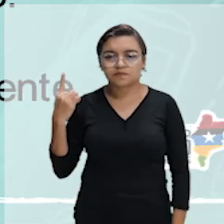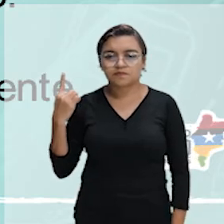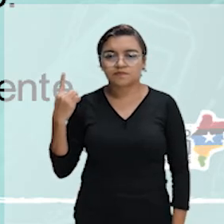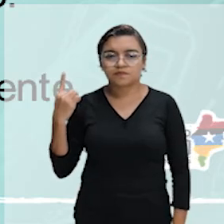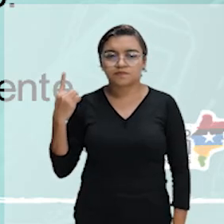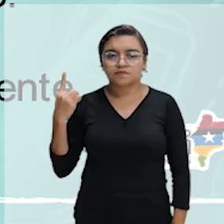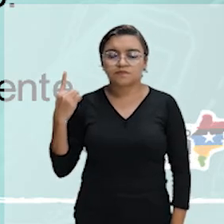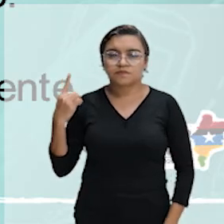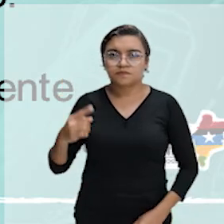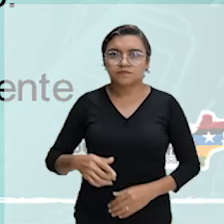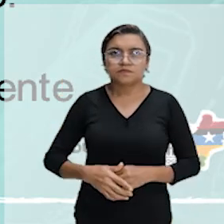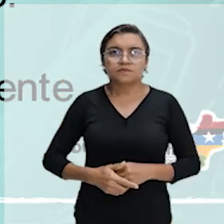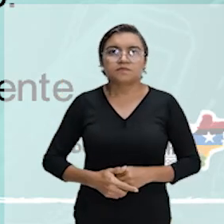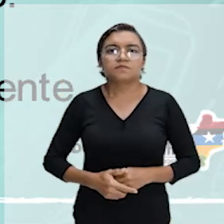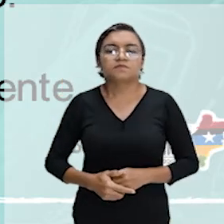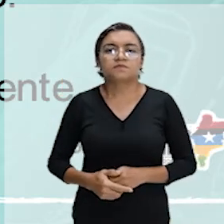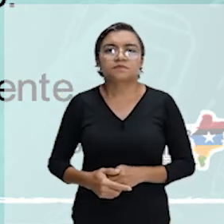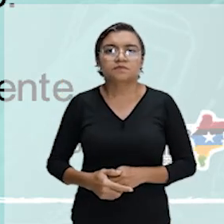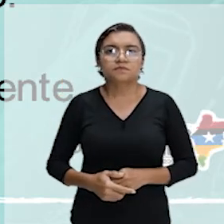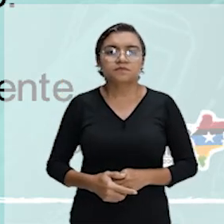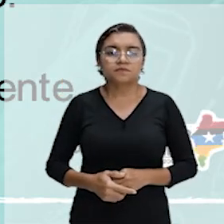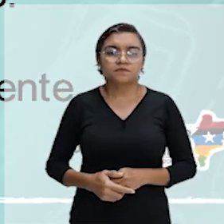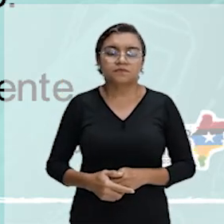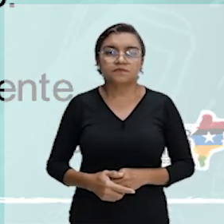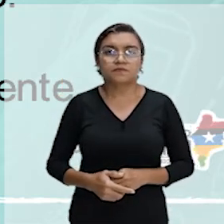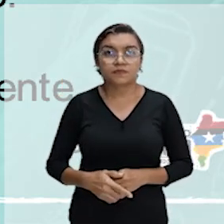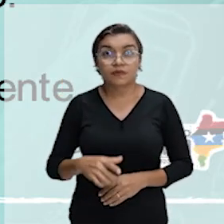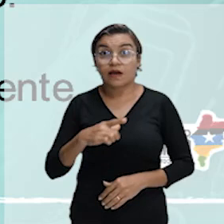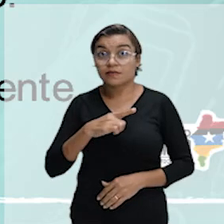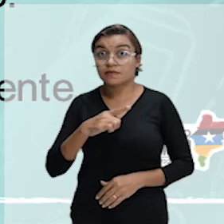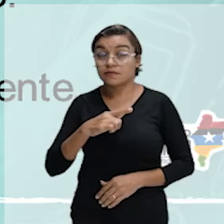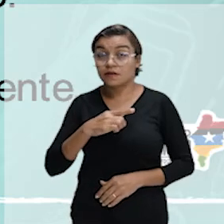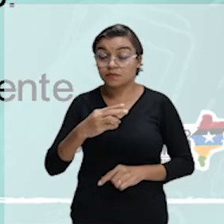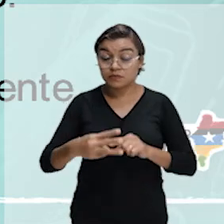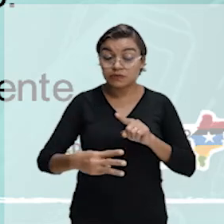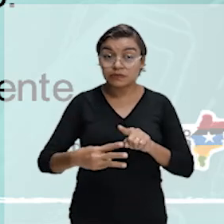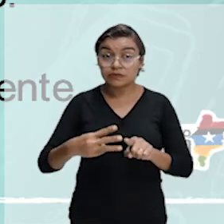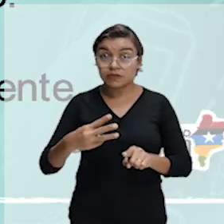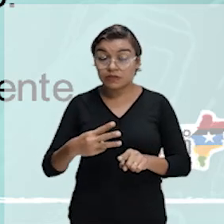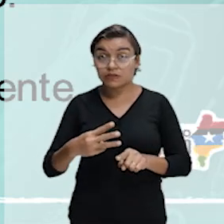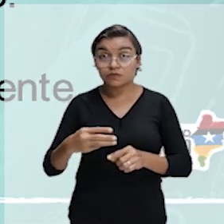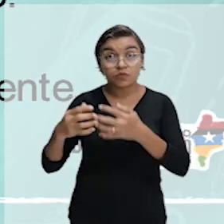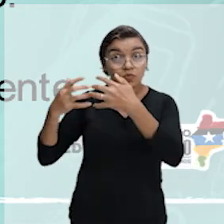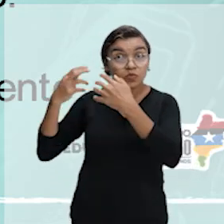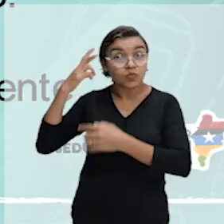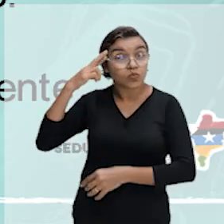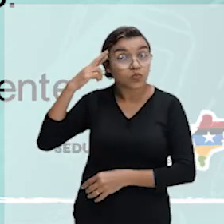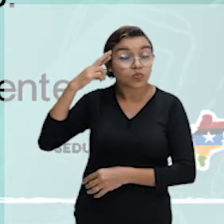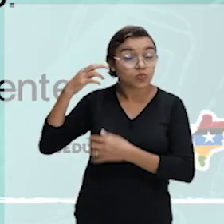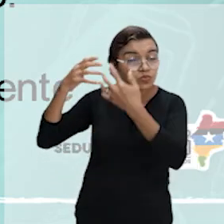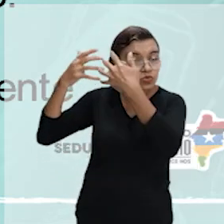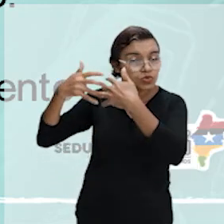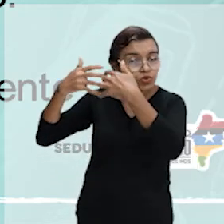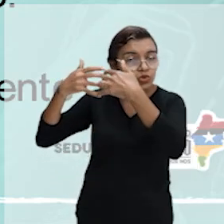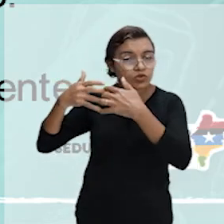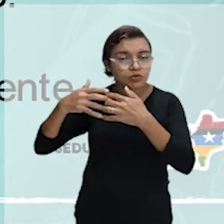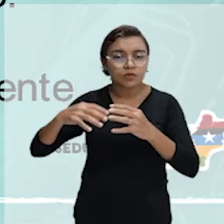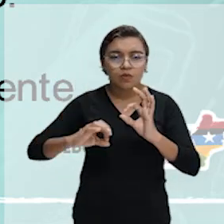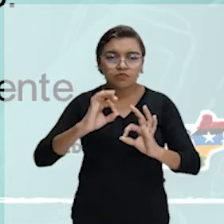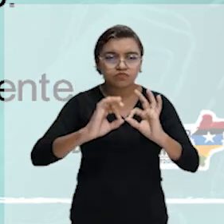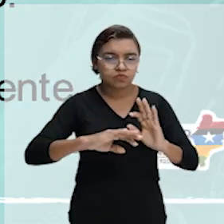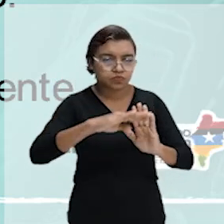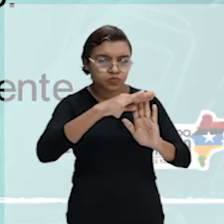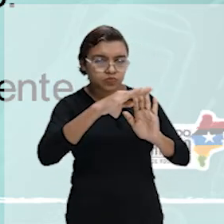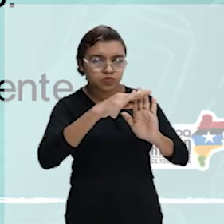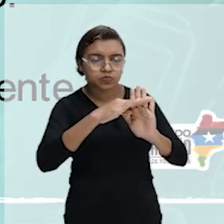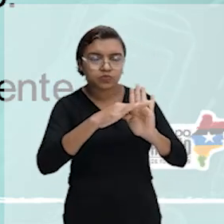não deve ser legalmente proibido. Olha só, nós temos aqui um silogismo montado, um raciocínio aqui